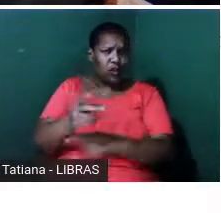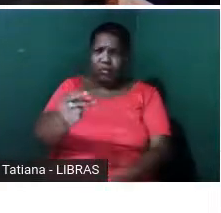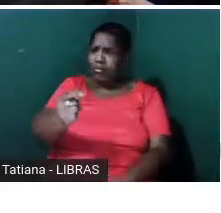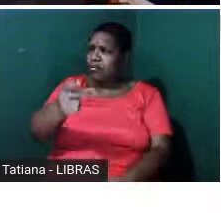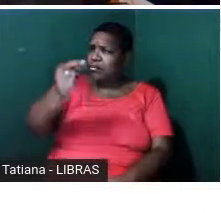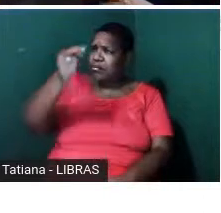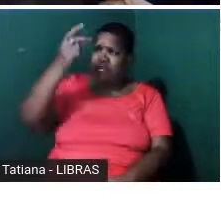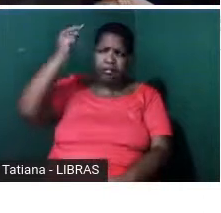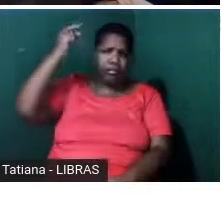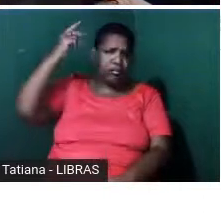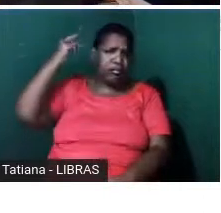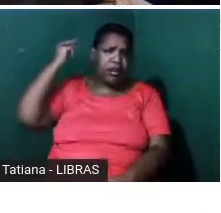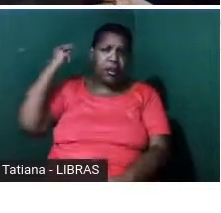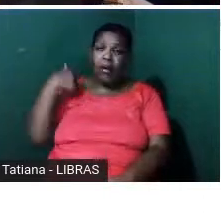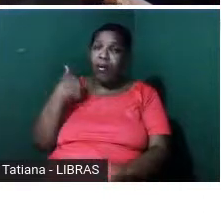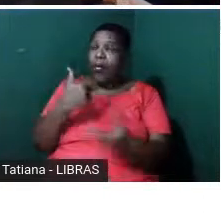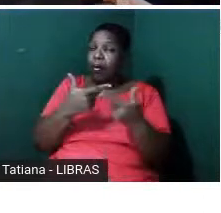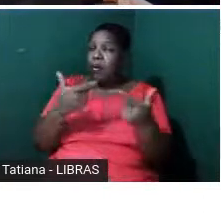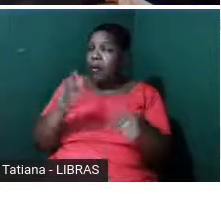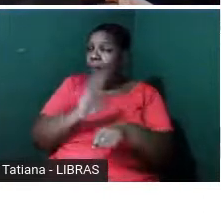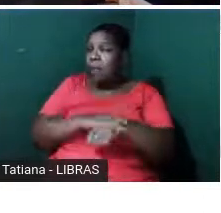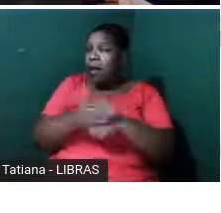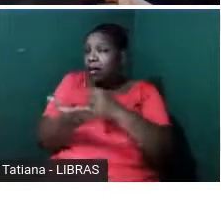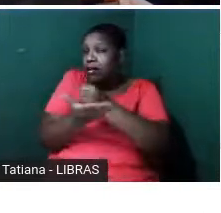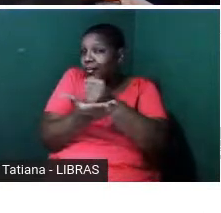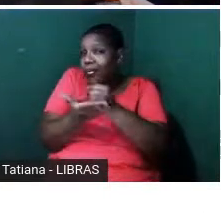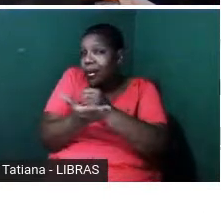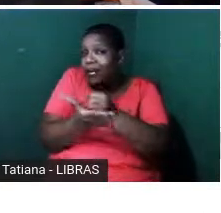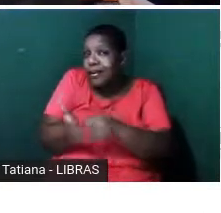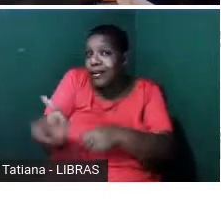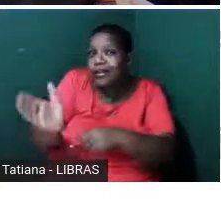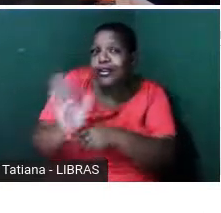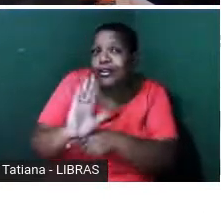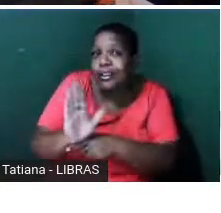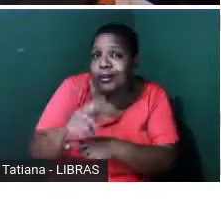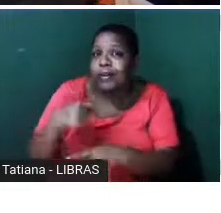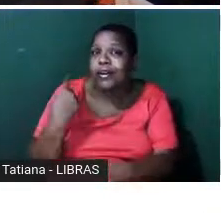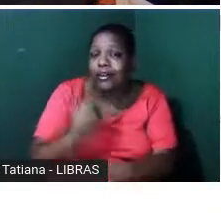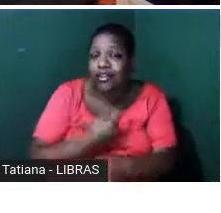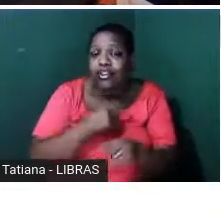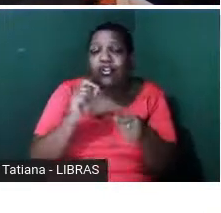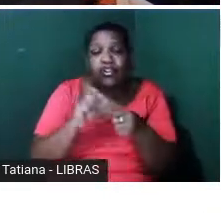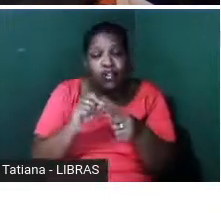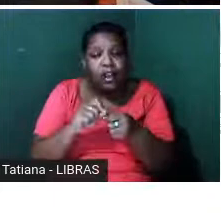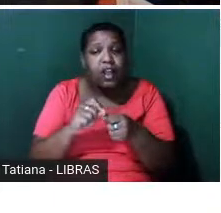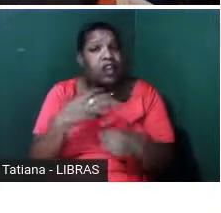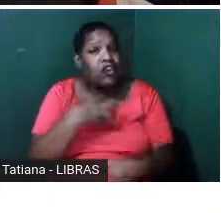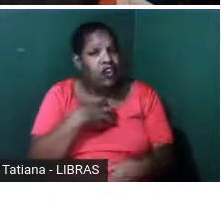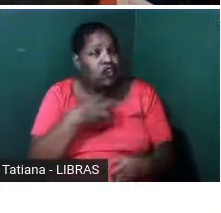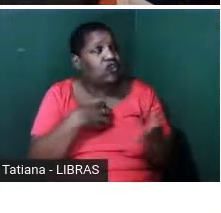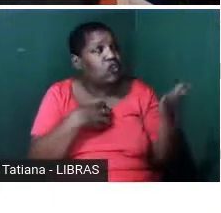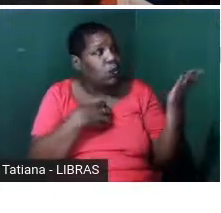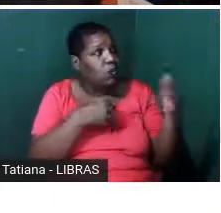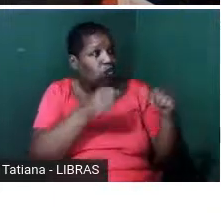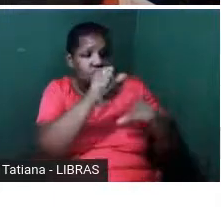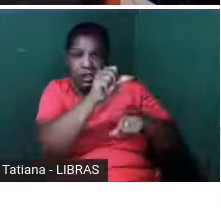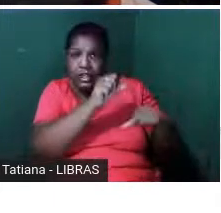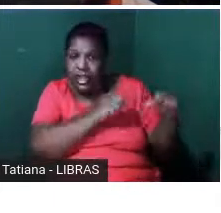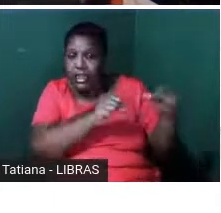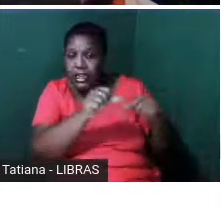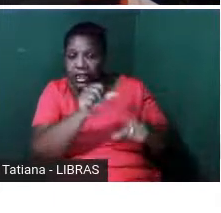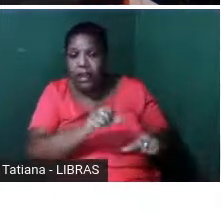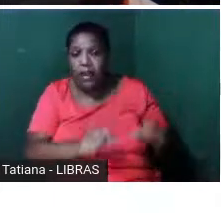muito tempo e uma das coisas mais básicas que a gente faz é com esse tipo de transição